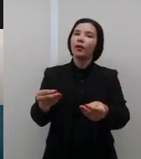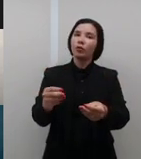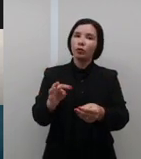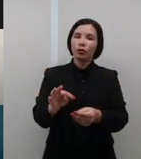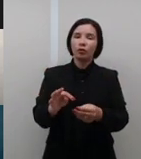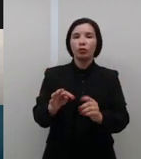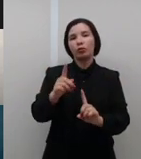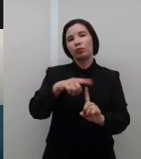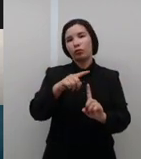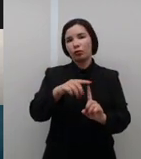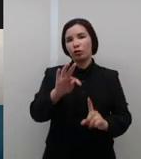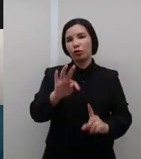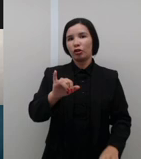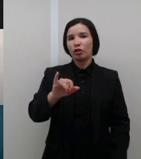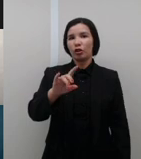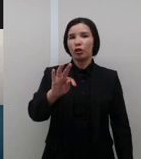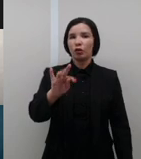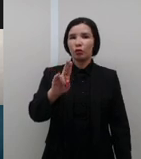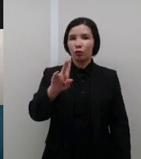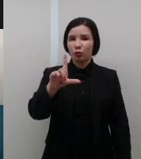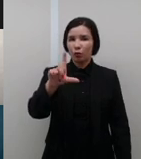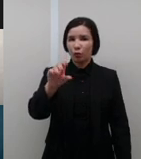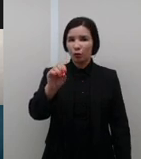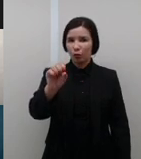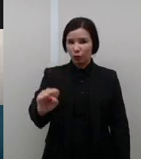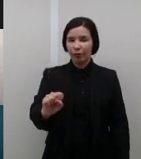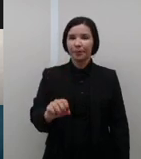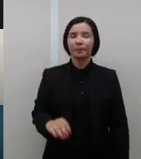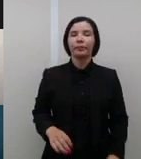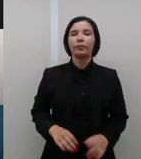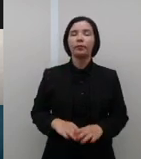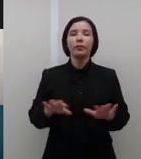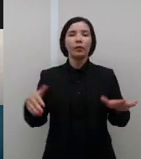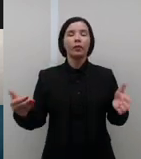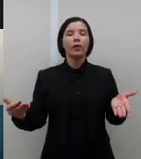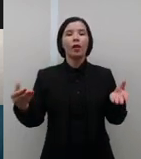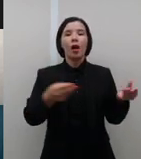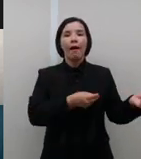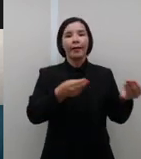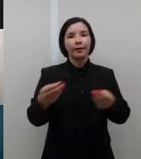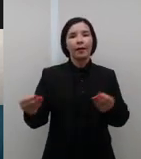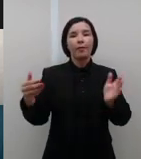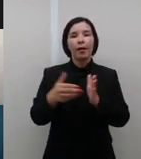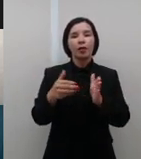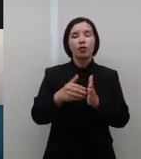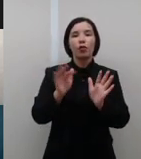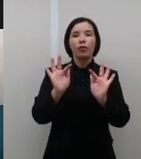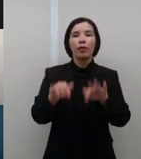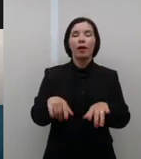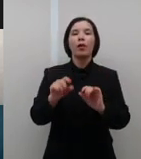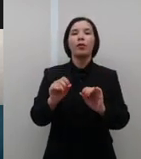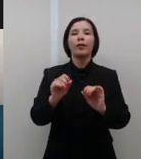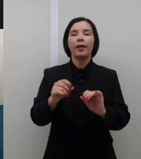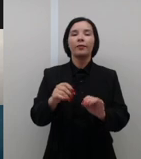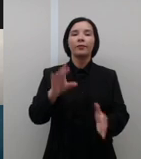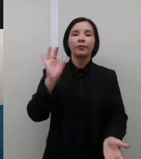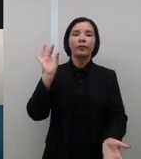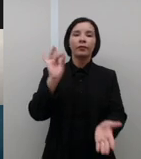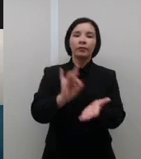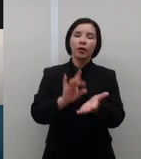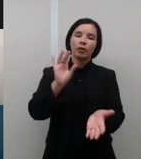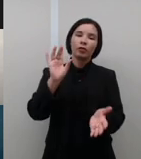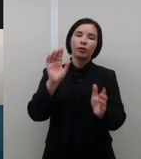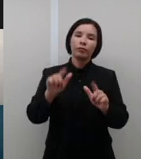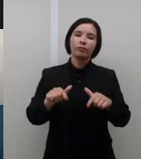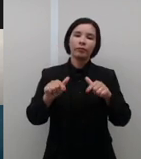ler aqui novamente. O prazo final previsto para a entrega da documentação referente à prova é exatamente o prazo final no calendário